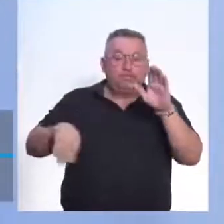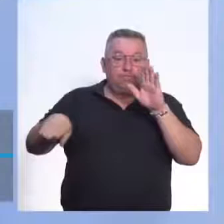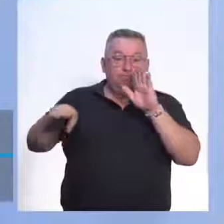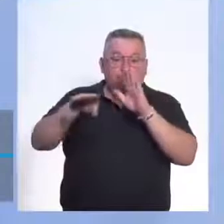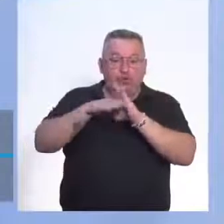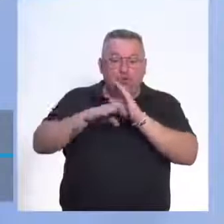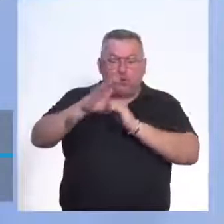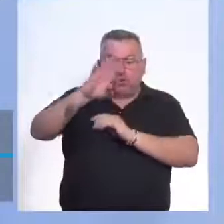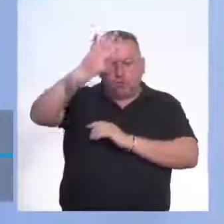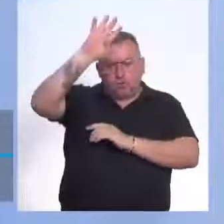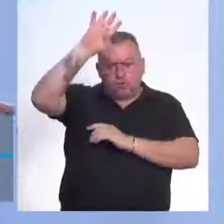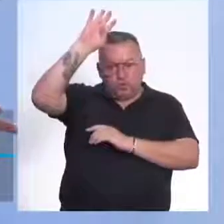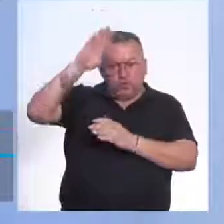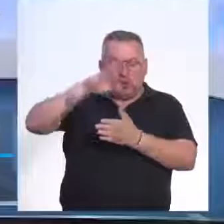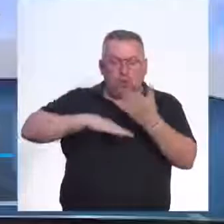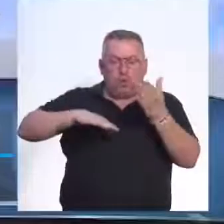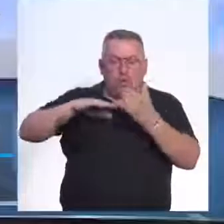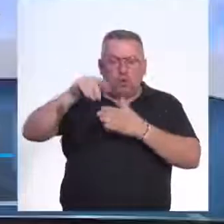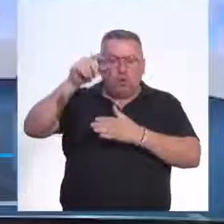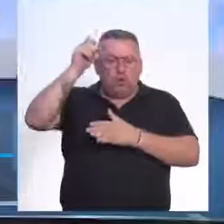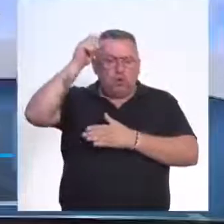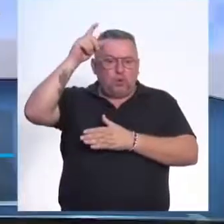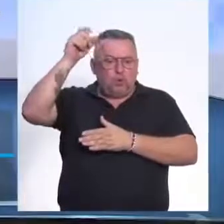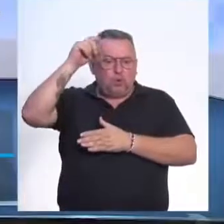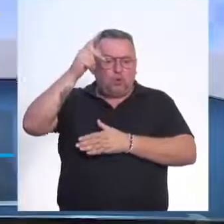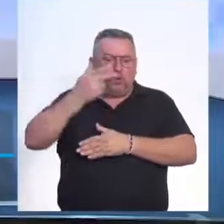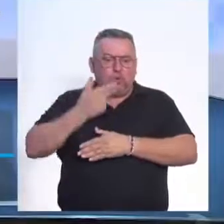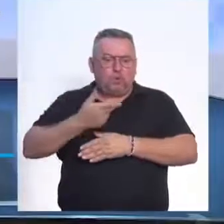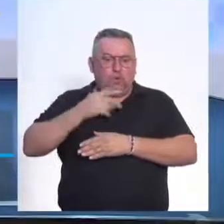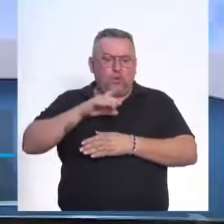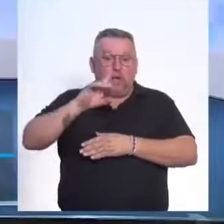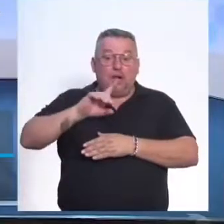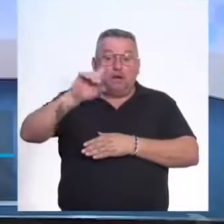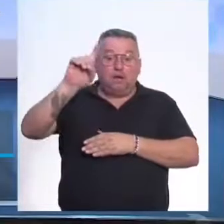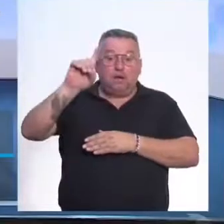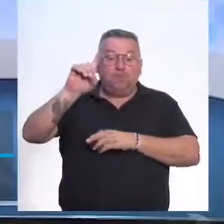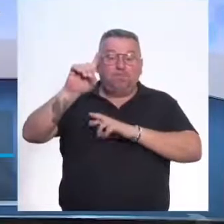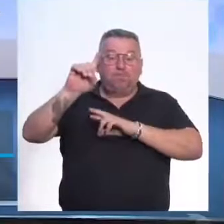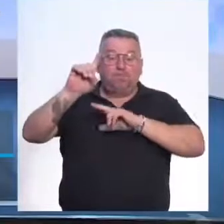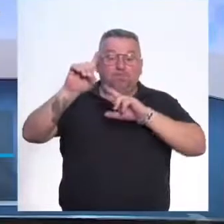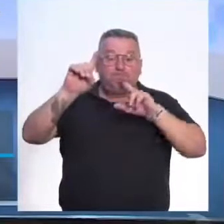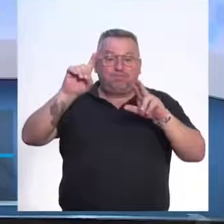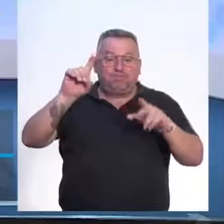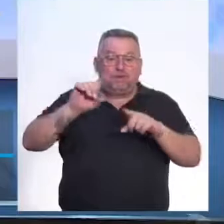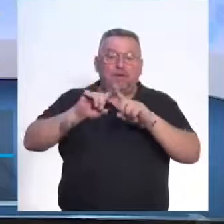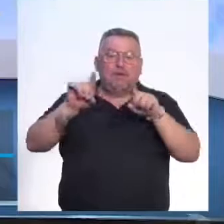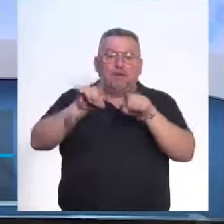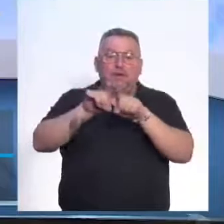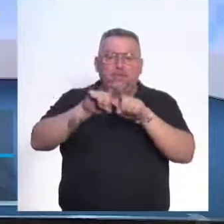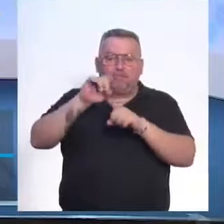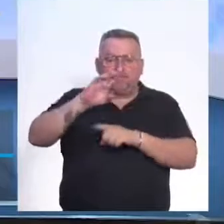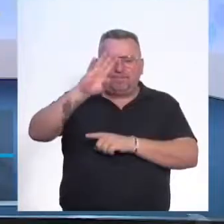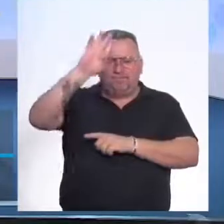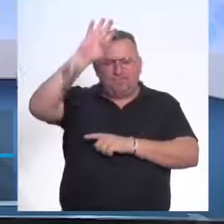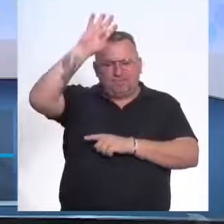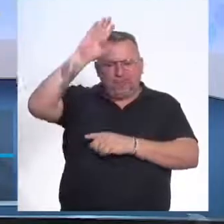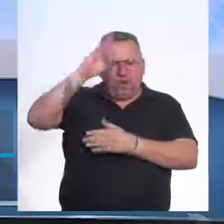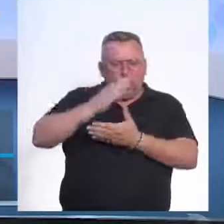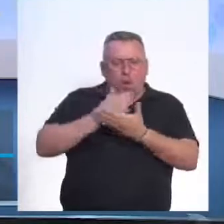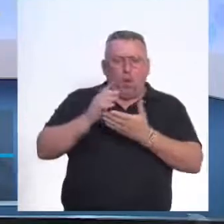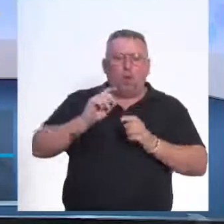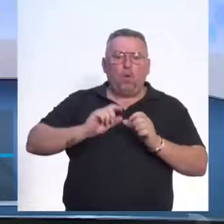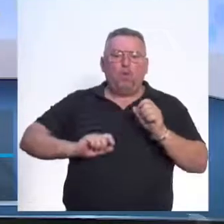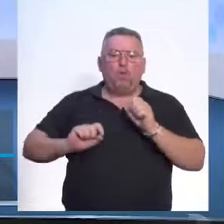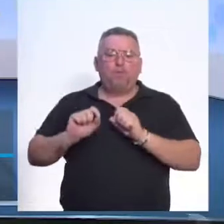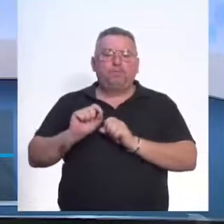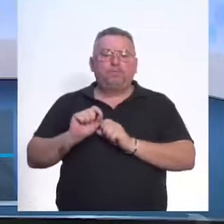Império Romano com toda essa bagagem de culturas, línguas e deuses diferentes. E o Império Romano começa a se,